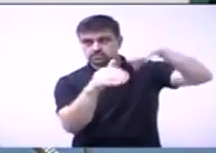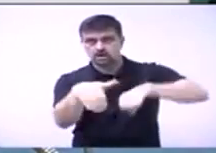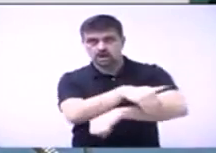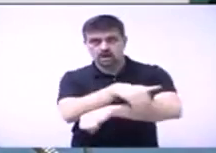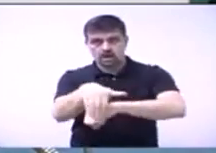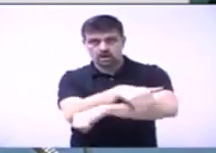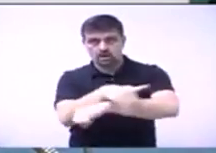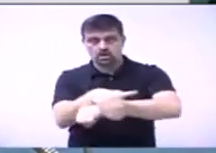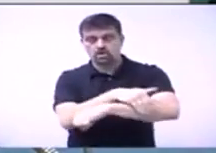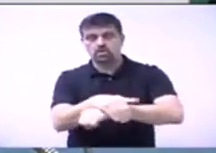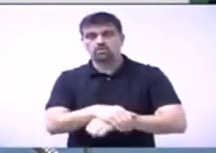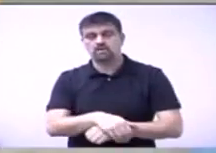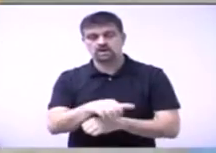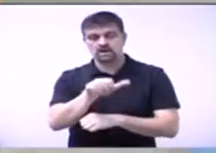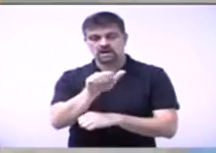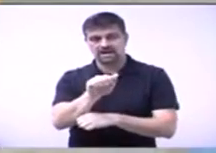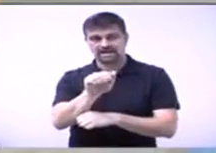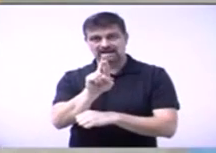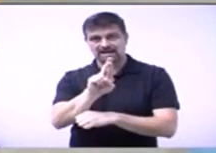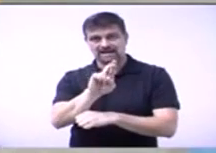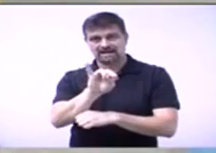Aristóteles Costa.